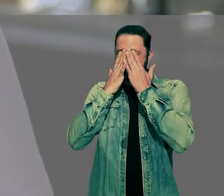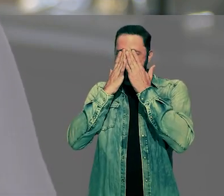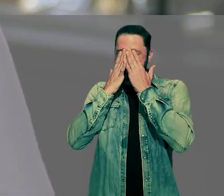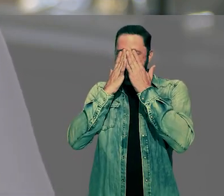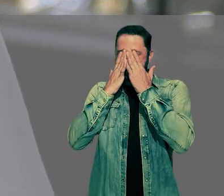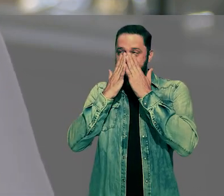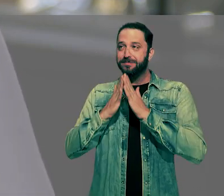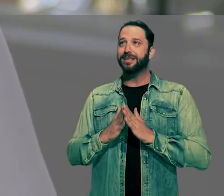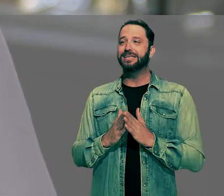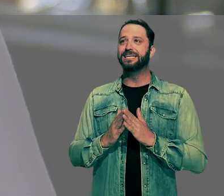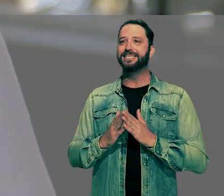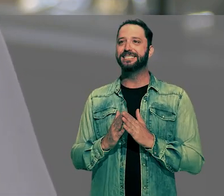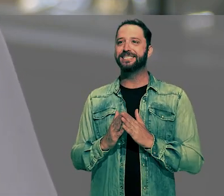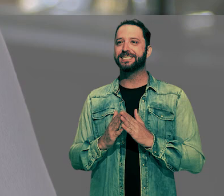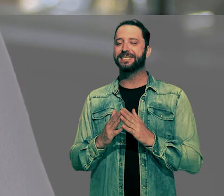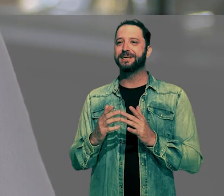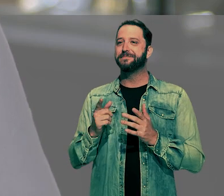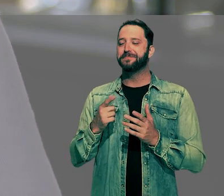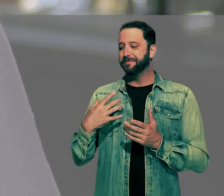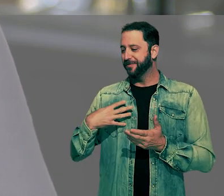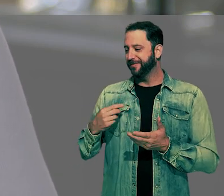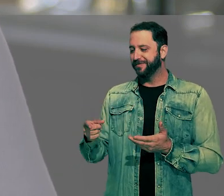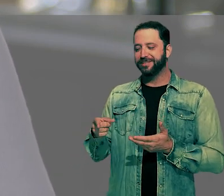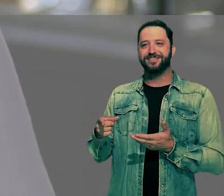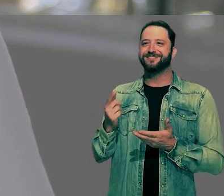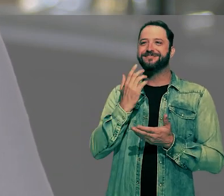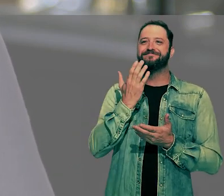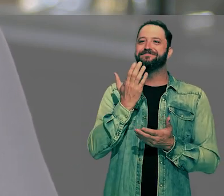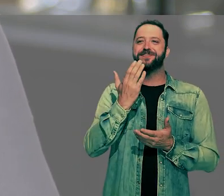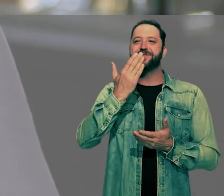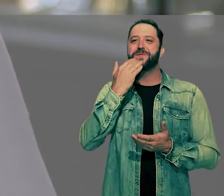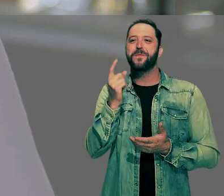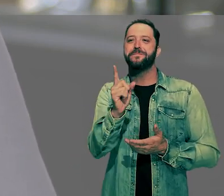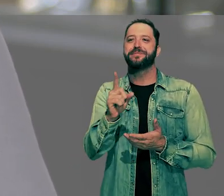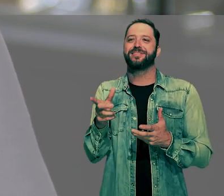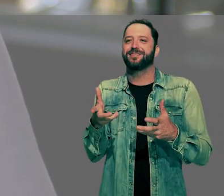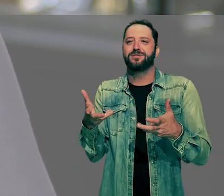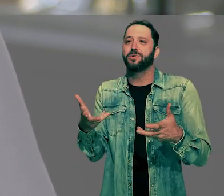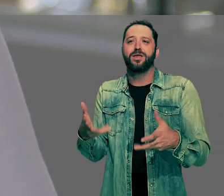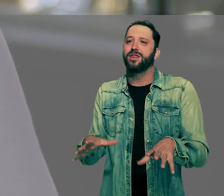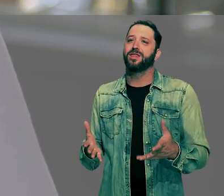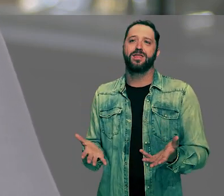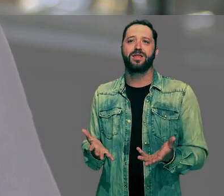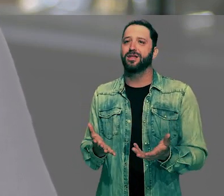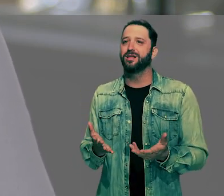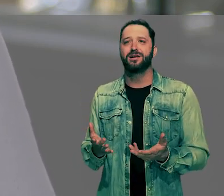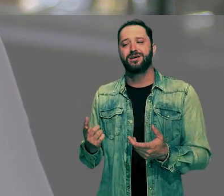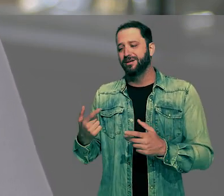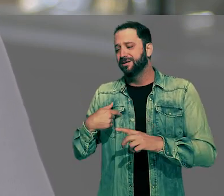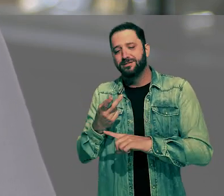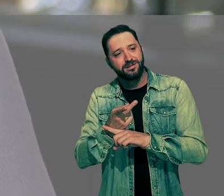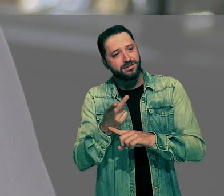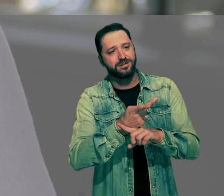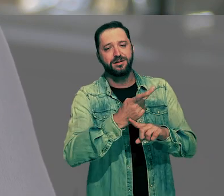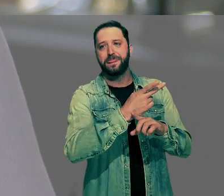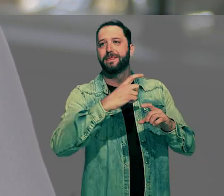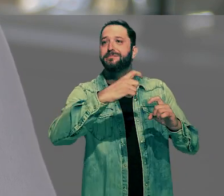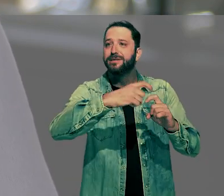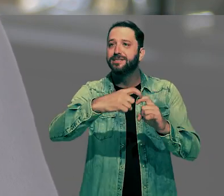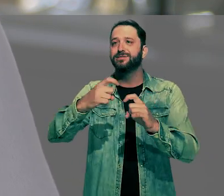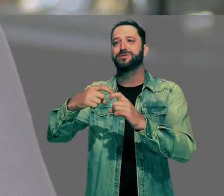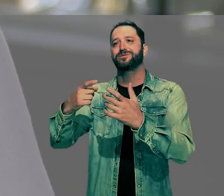Então ele, como ele não se alimentava, então isso para mim foi muita busca